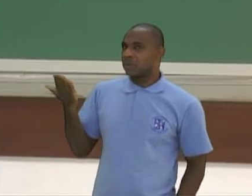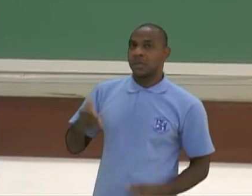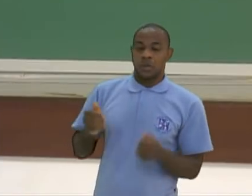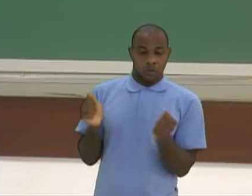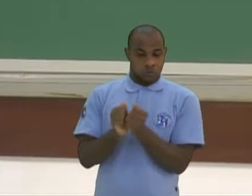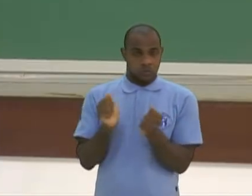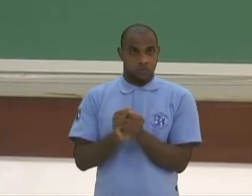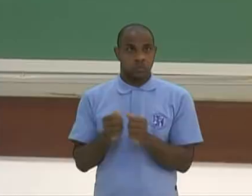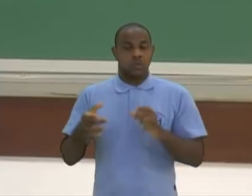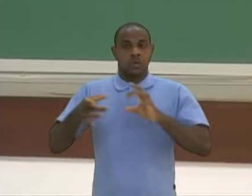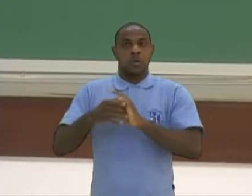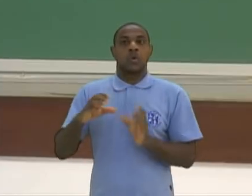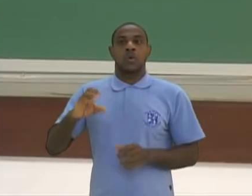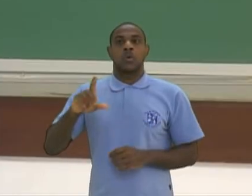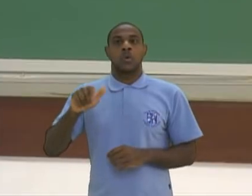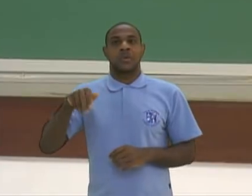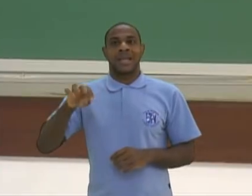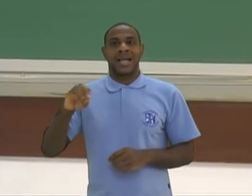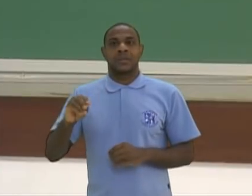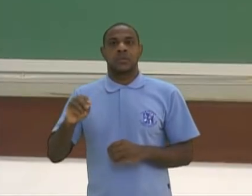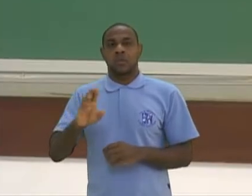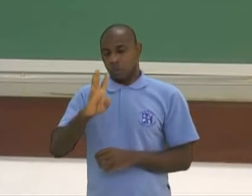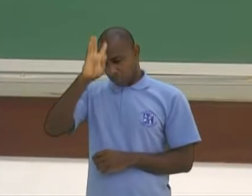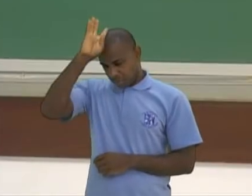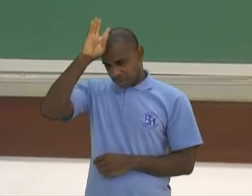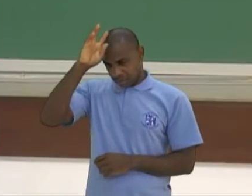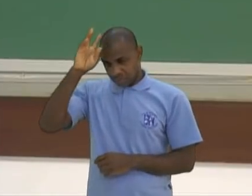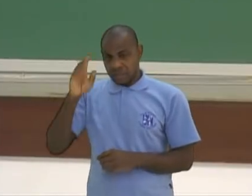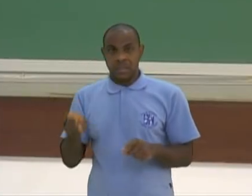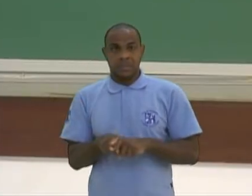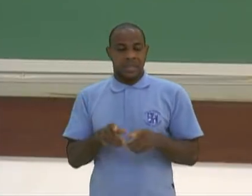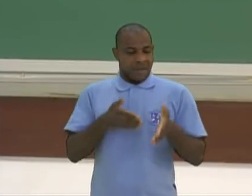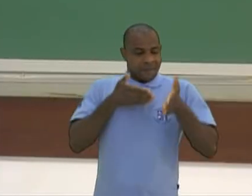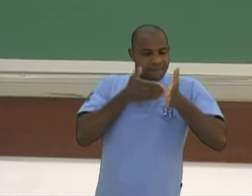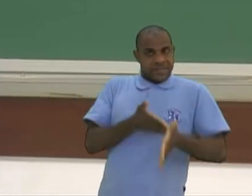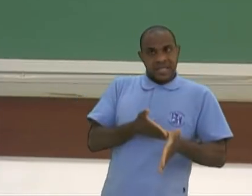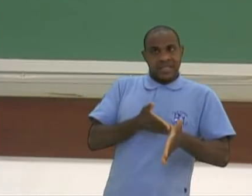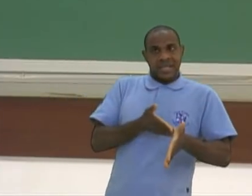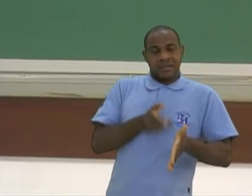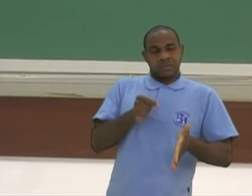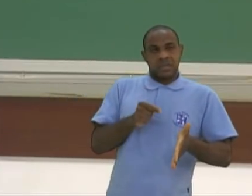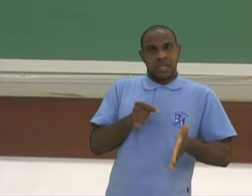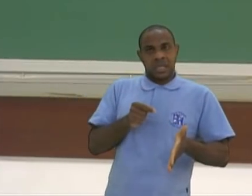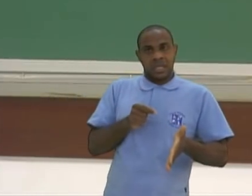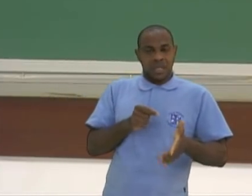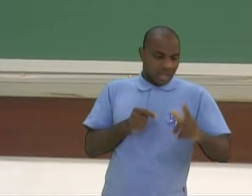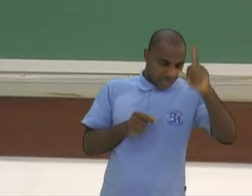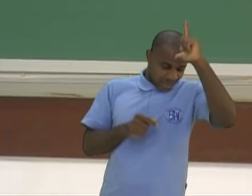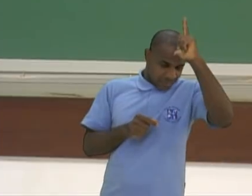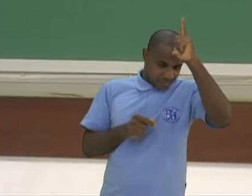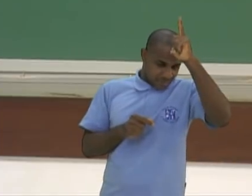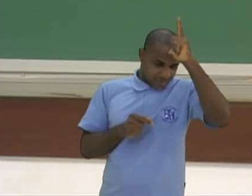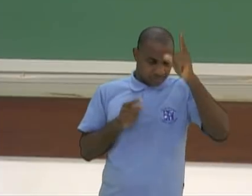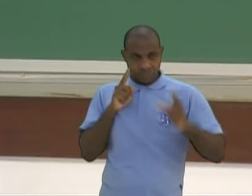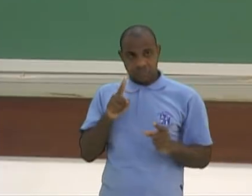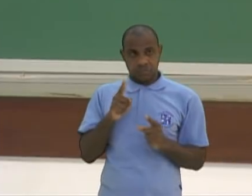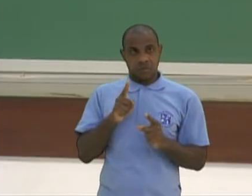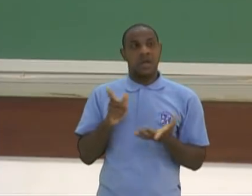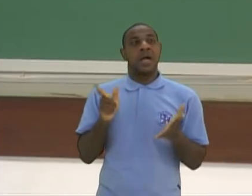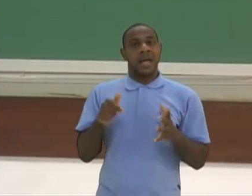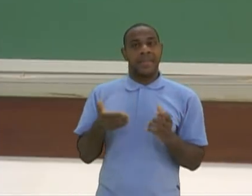germânica, colonato romano, e a fidelidade germânica, lançaram, ou foi a base da